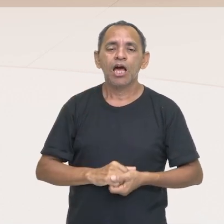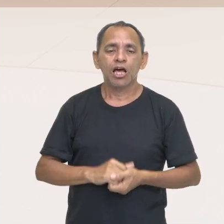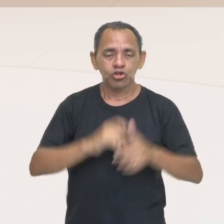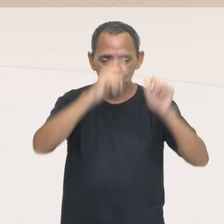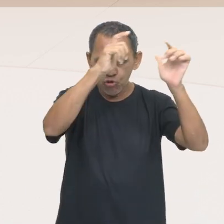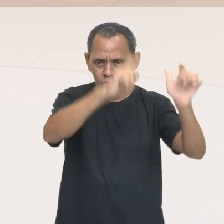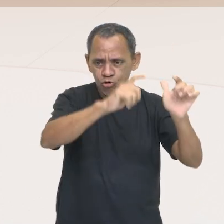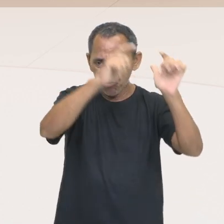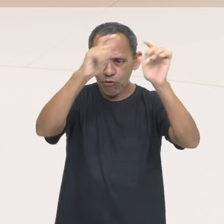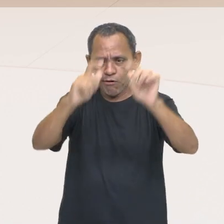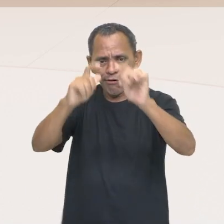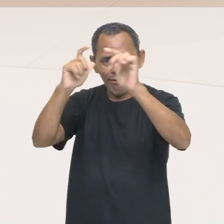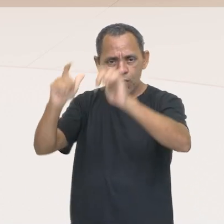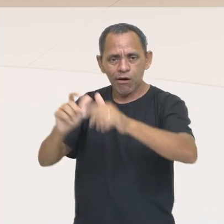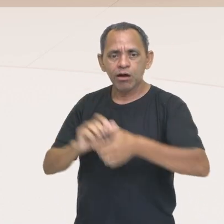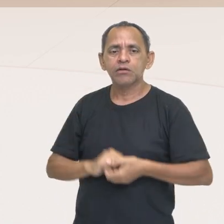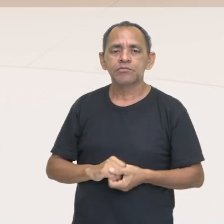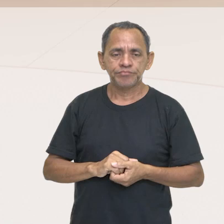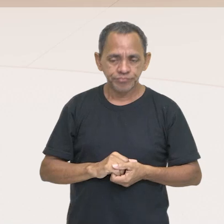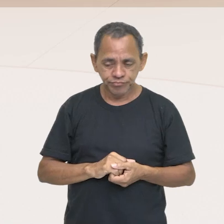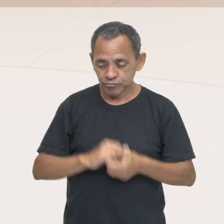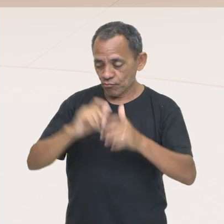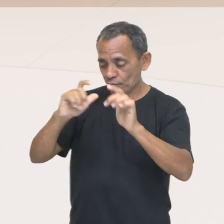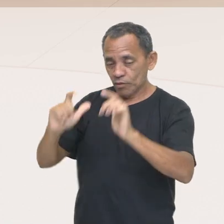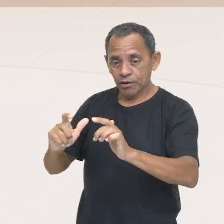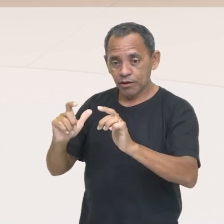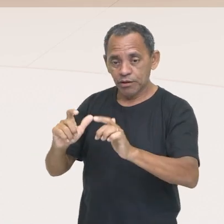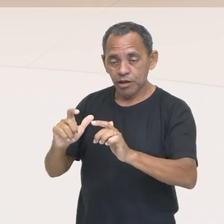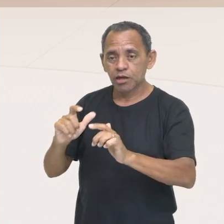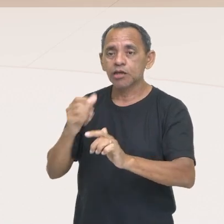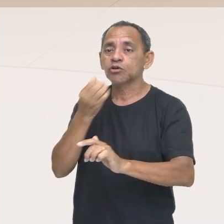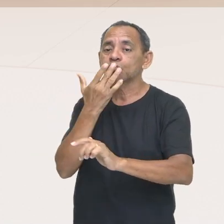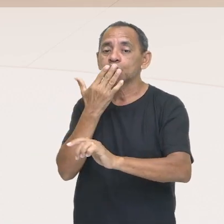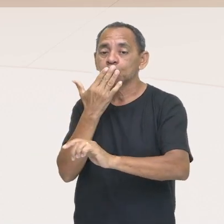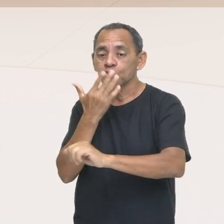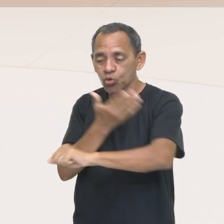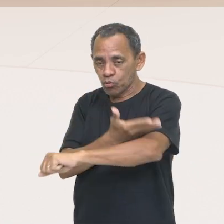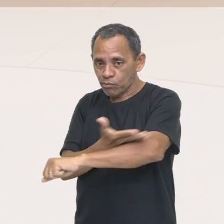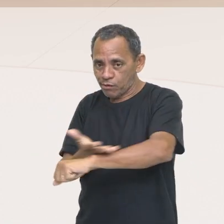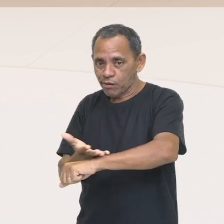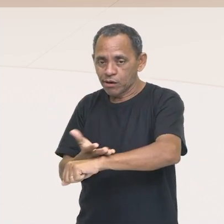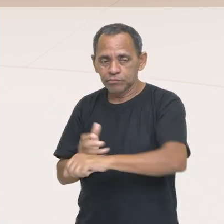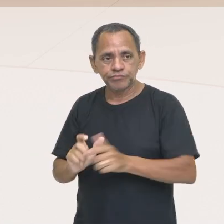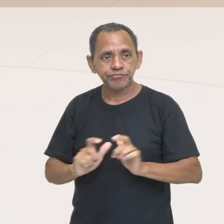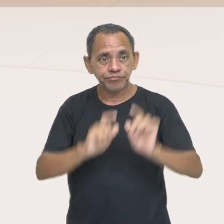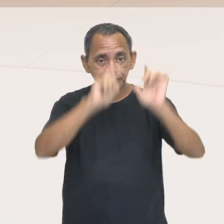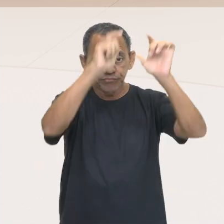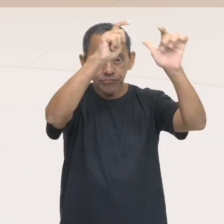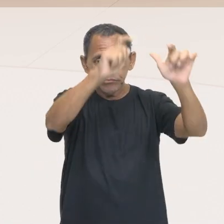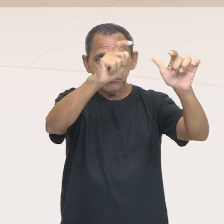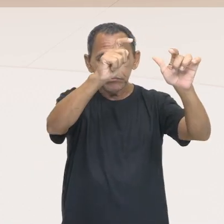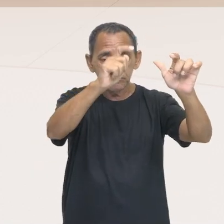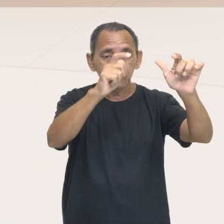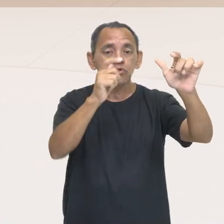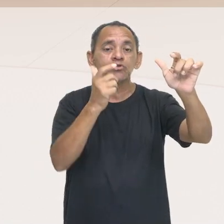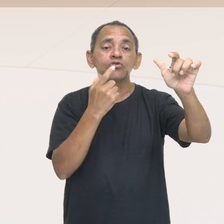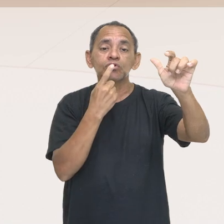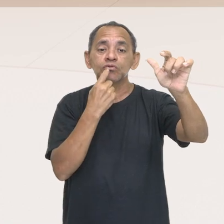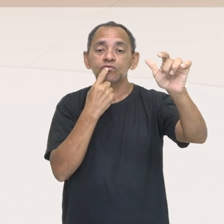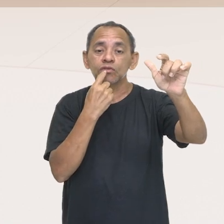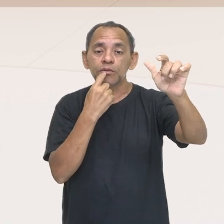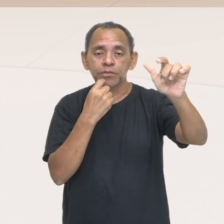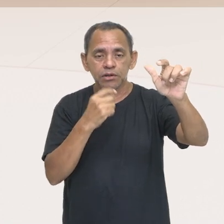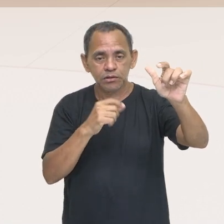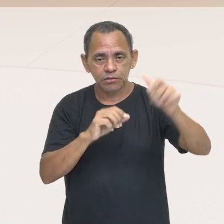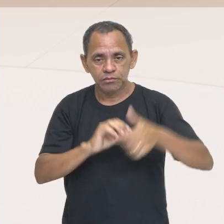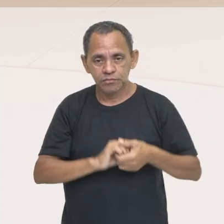coroas. Então, você tinha para o Baixo Egito a coroa branca, né? Para o Alto Egito a coroa